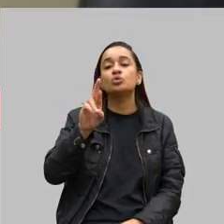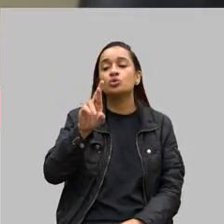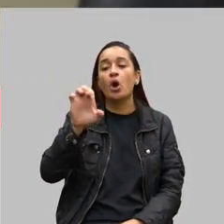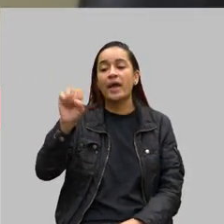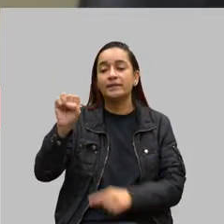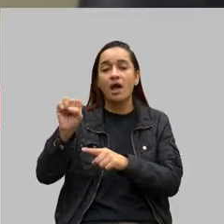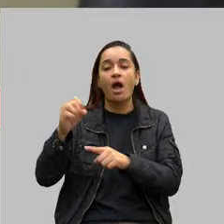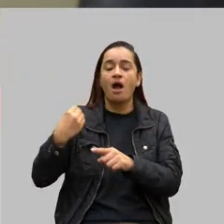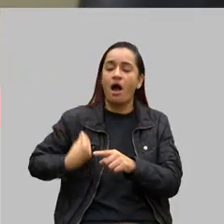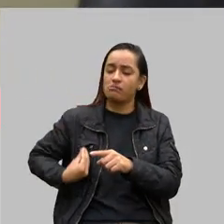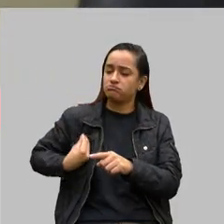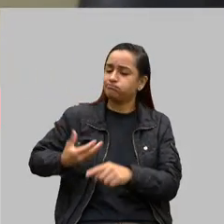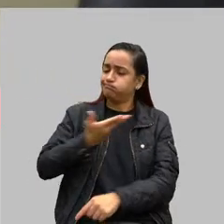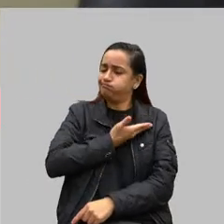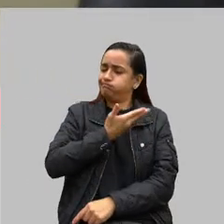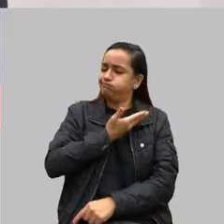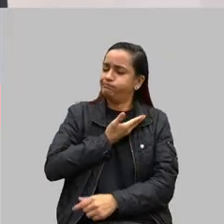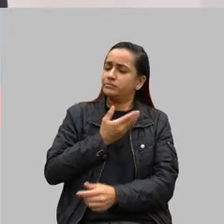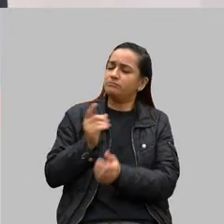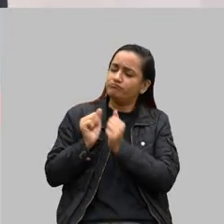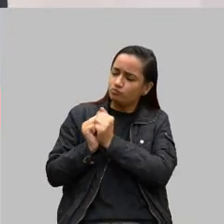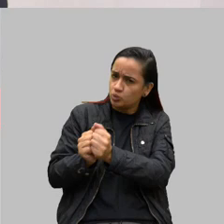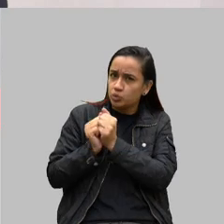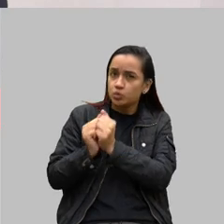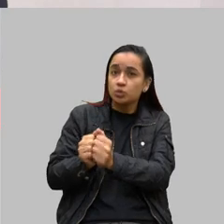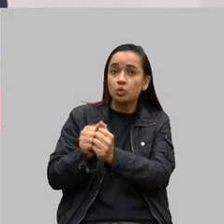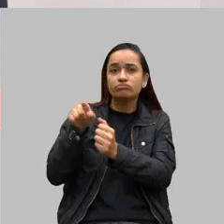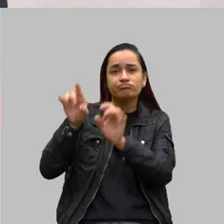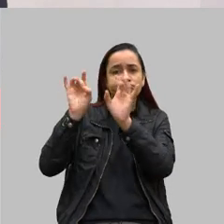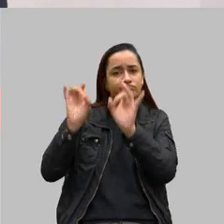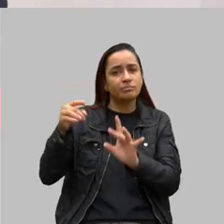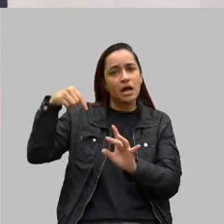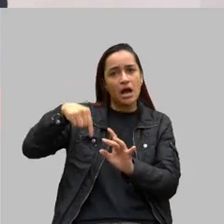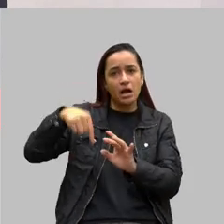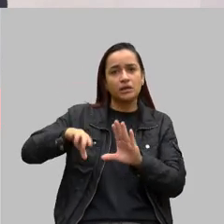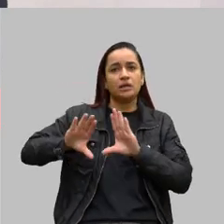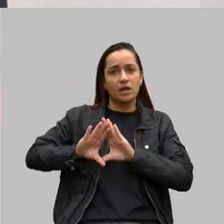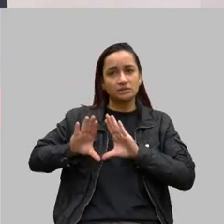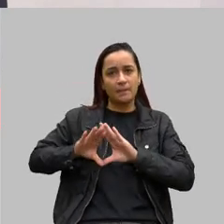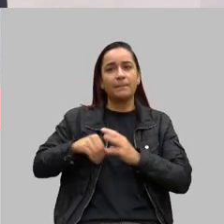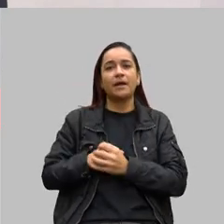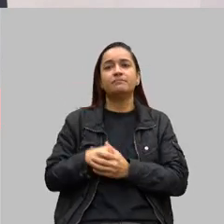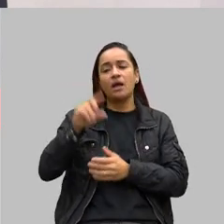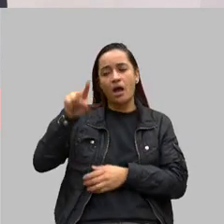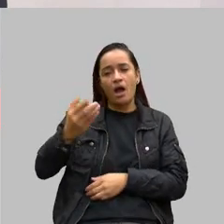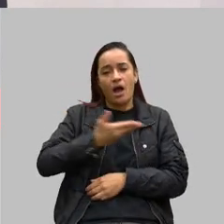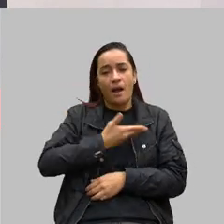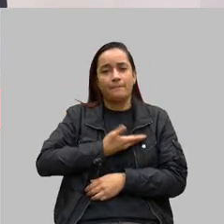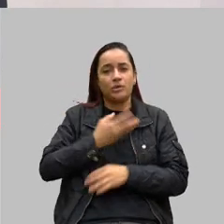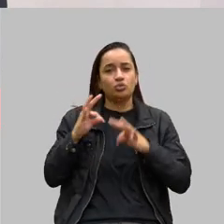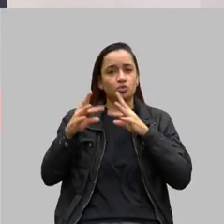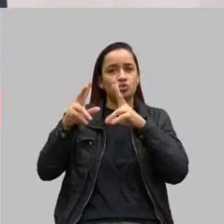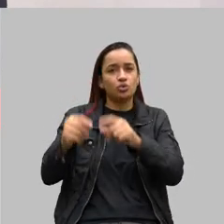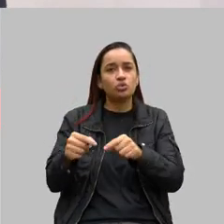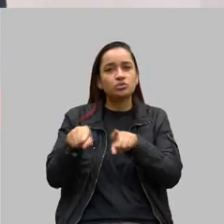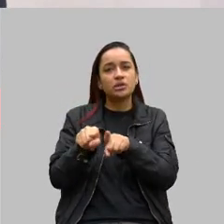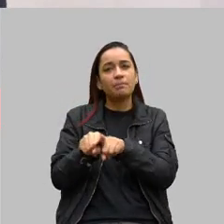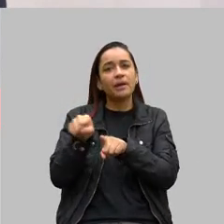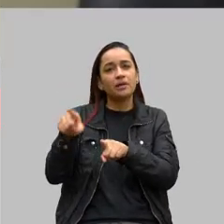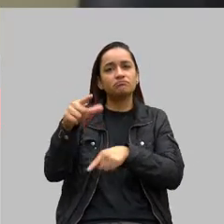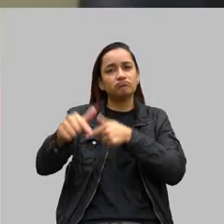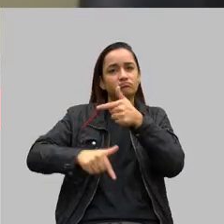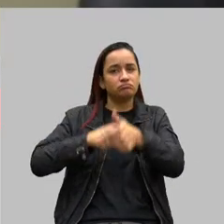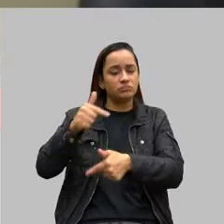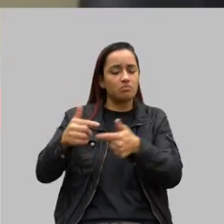parceiro solidário é um deputado realmente que se destaca aqui na casa amigo de todo mundo e que tem prestado um belo serviço